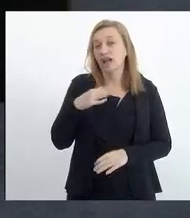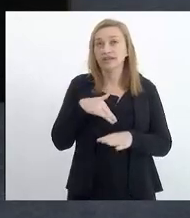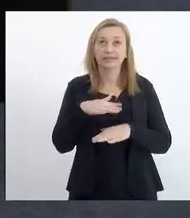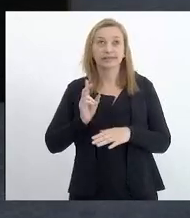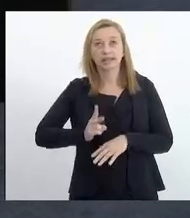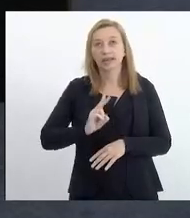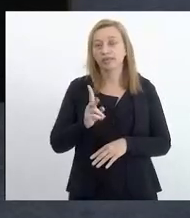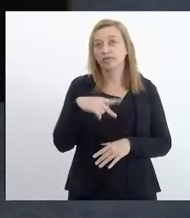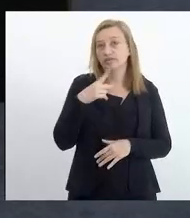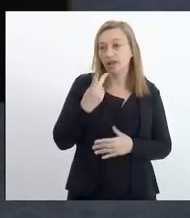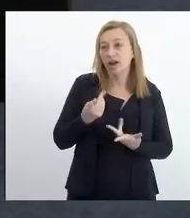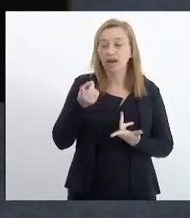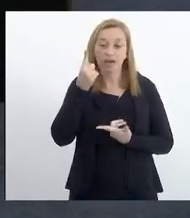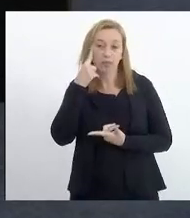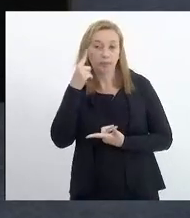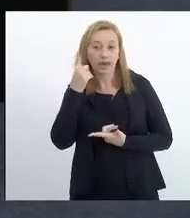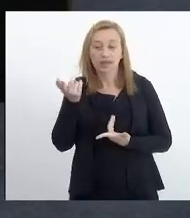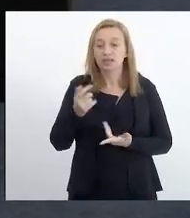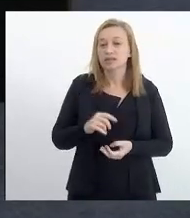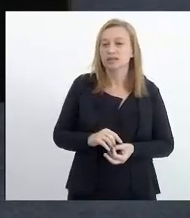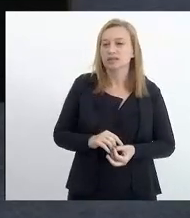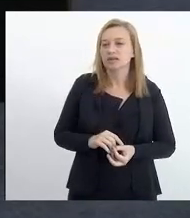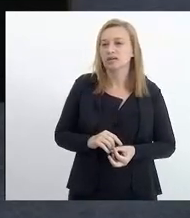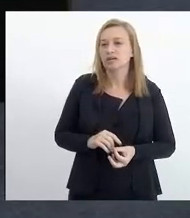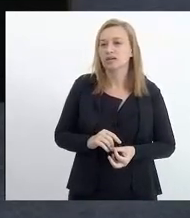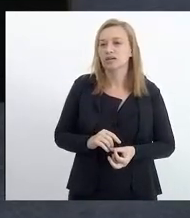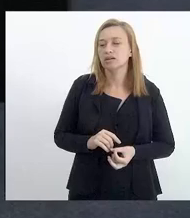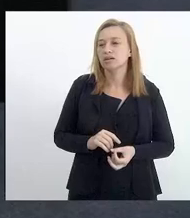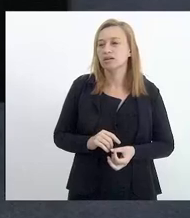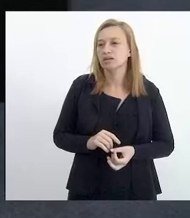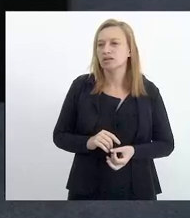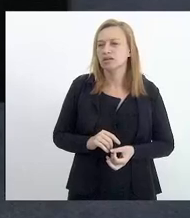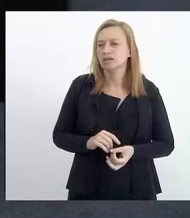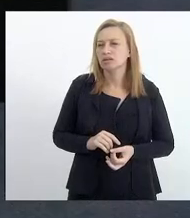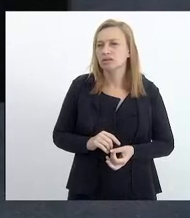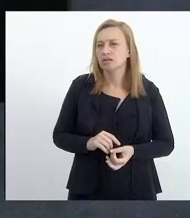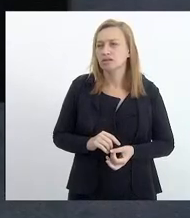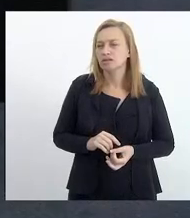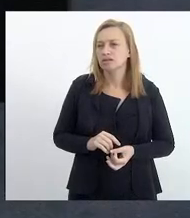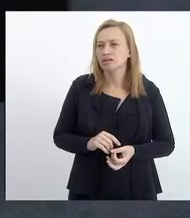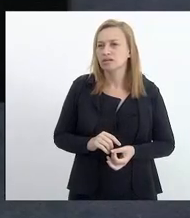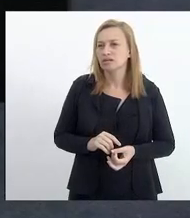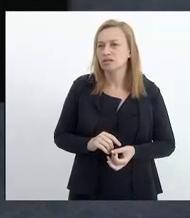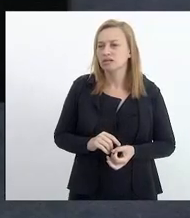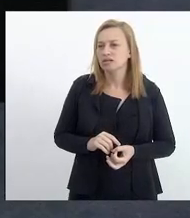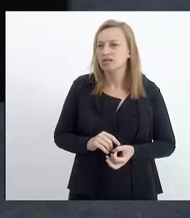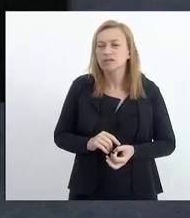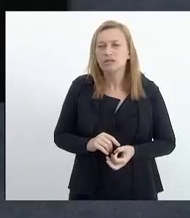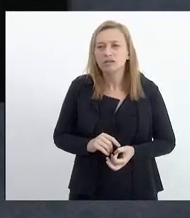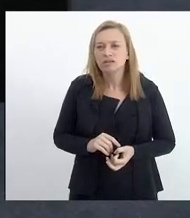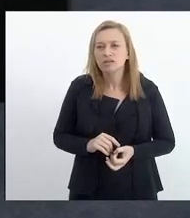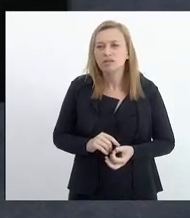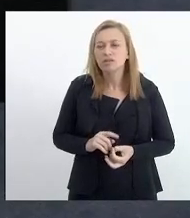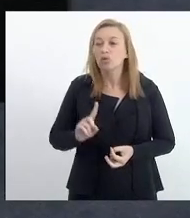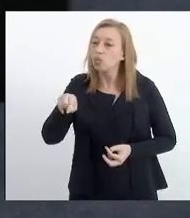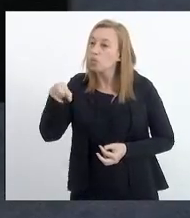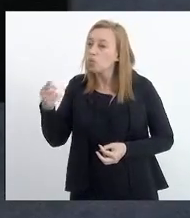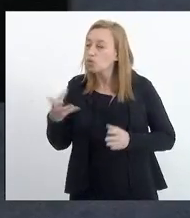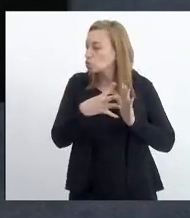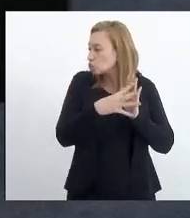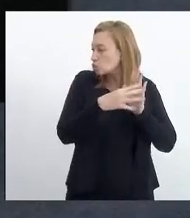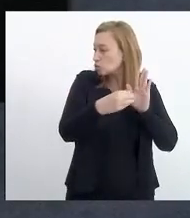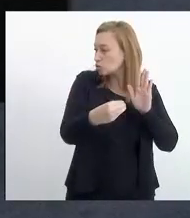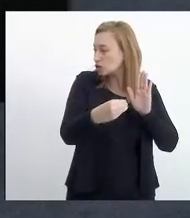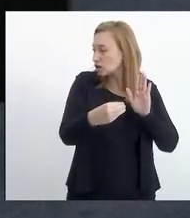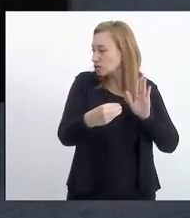que se pensa, né, em garantir ao Estado um outro modelo